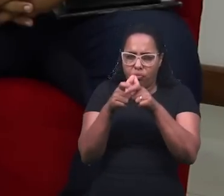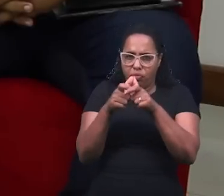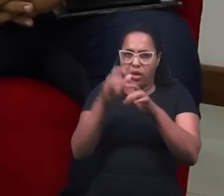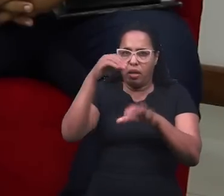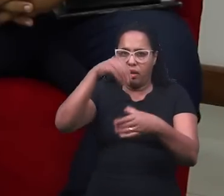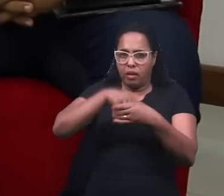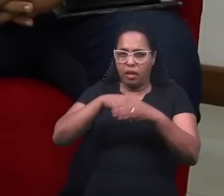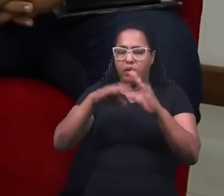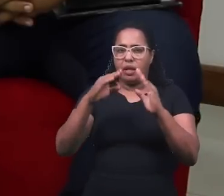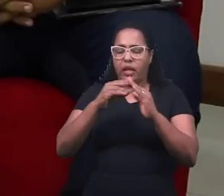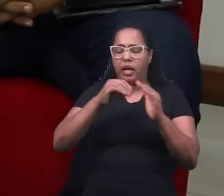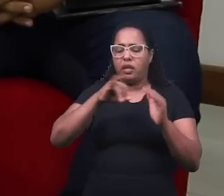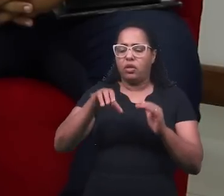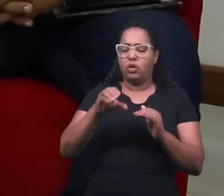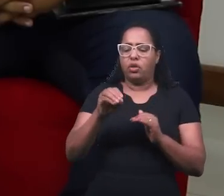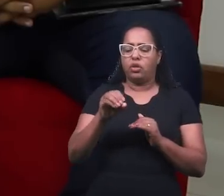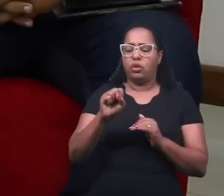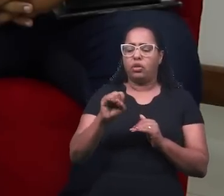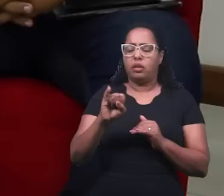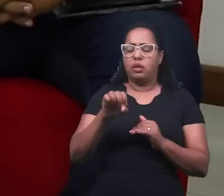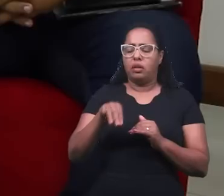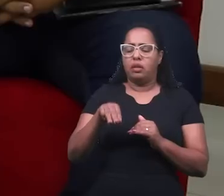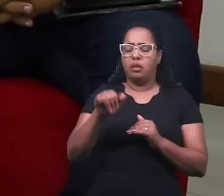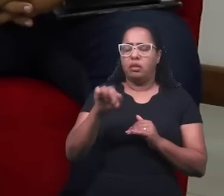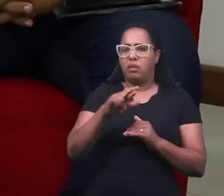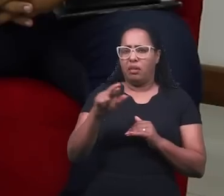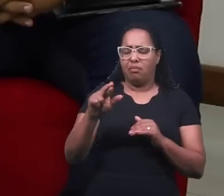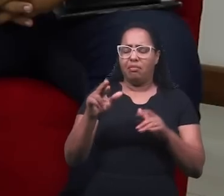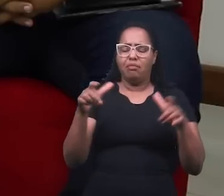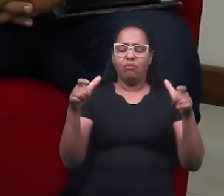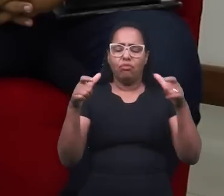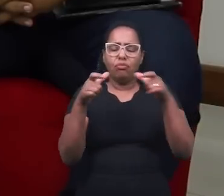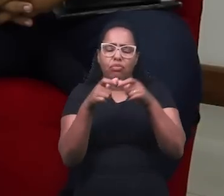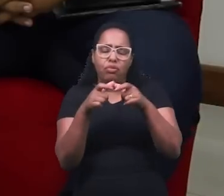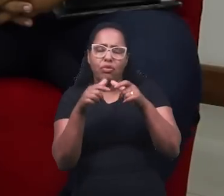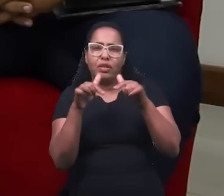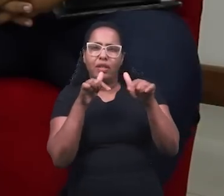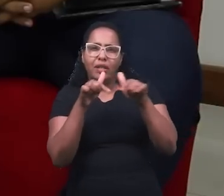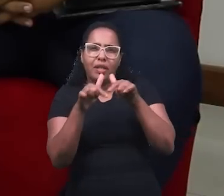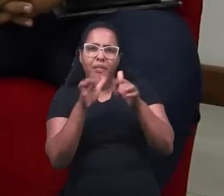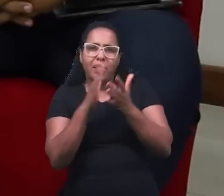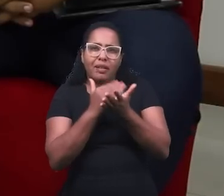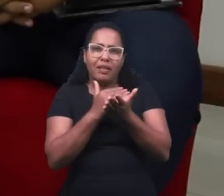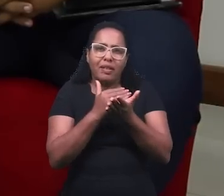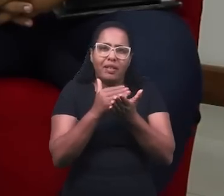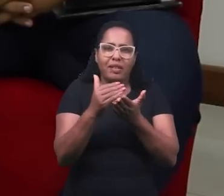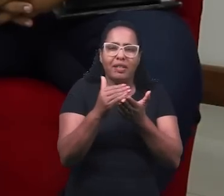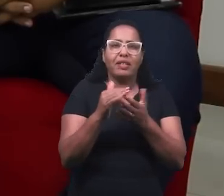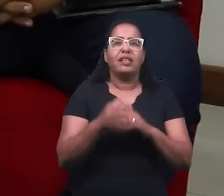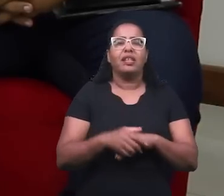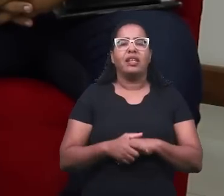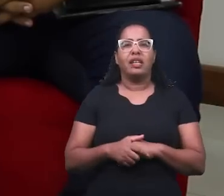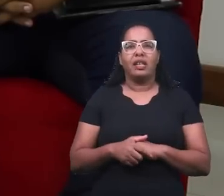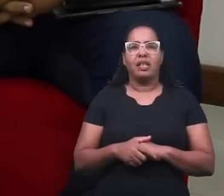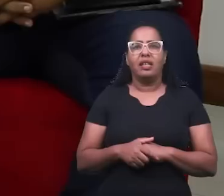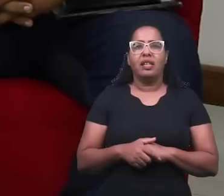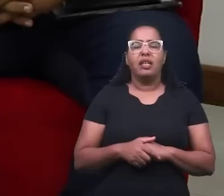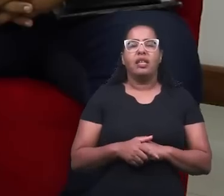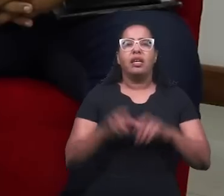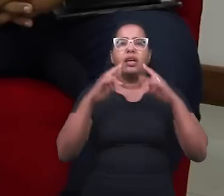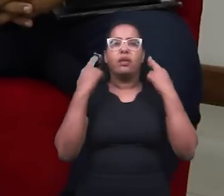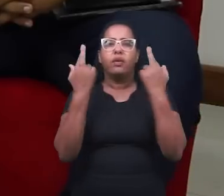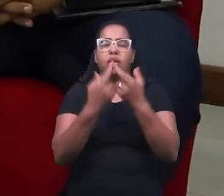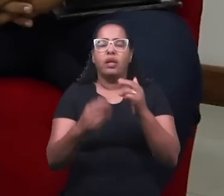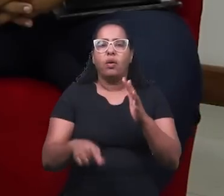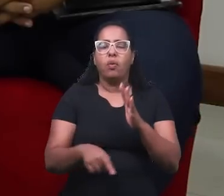Josimar. Era como se fosse um trabalhinho iniciando, né? Eles se reuniam uma vez na semana. Isso, uma vez por